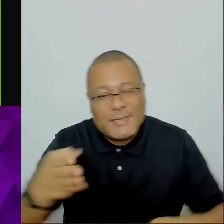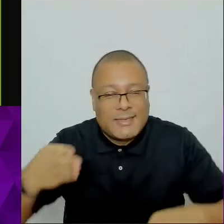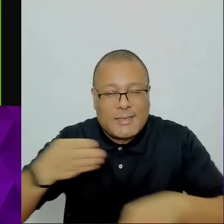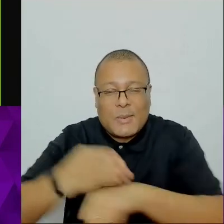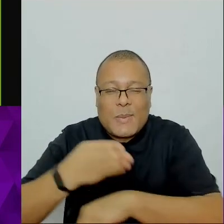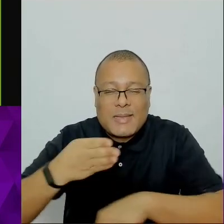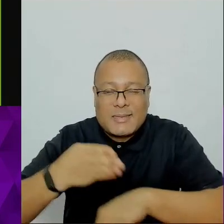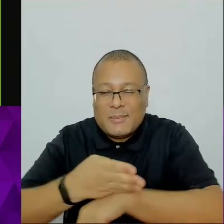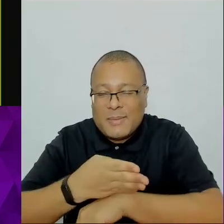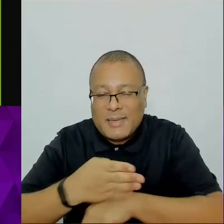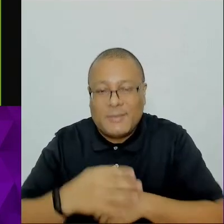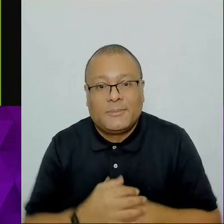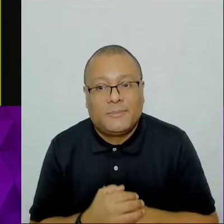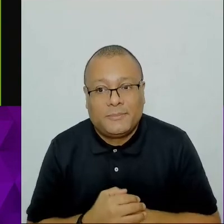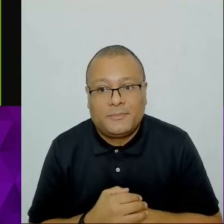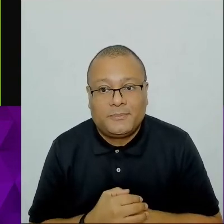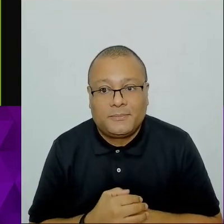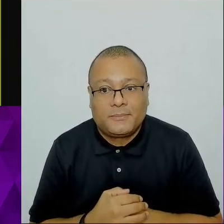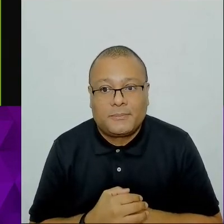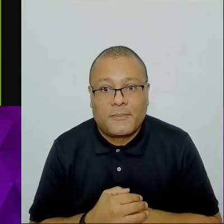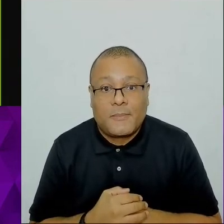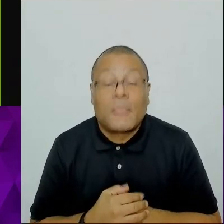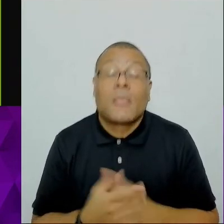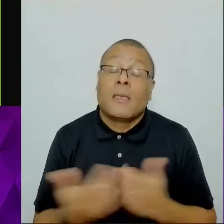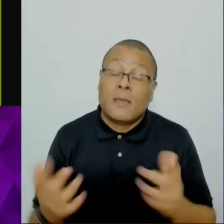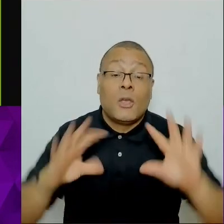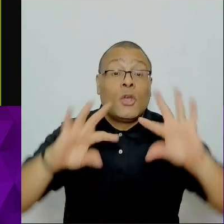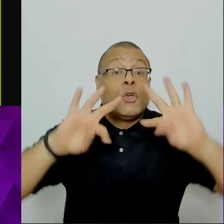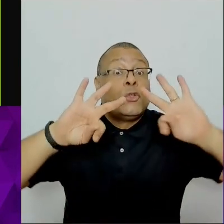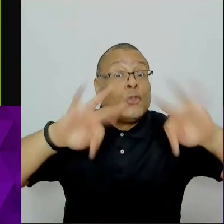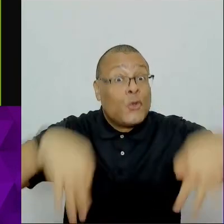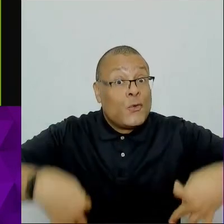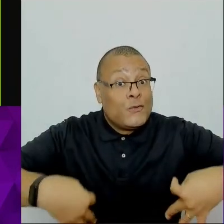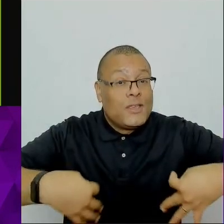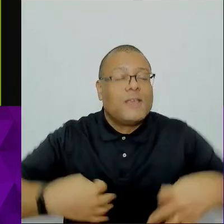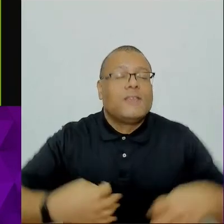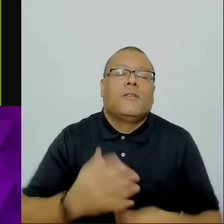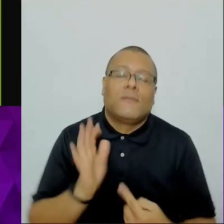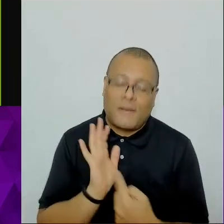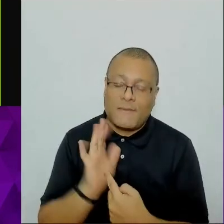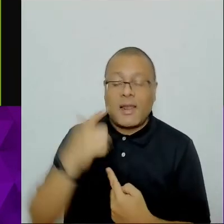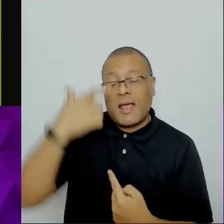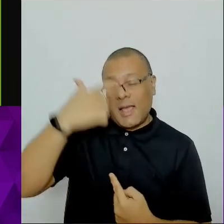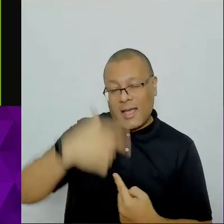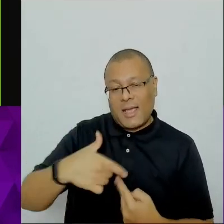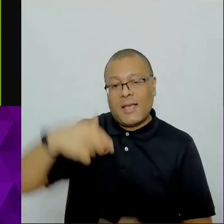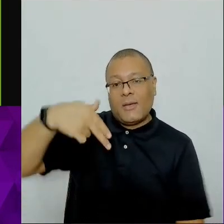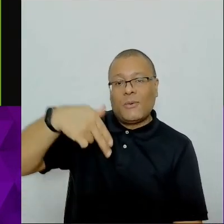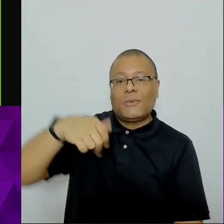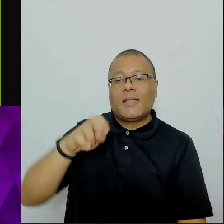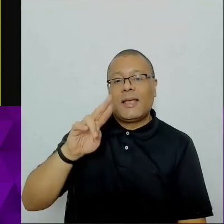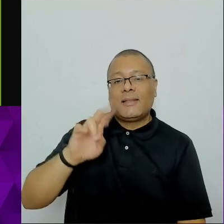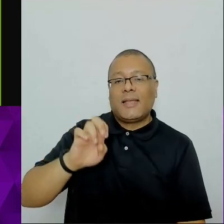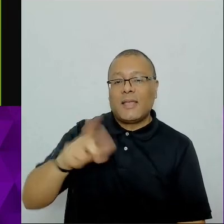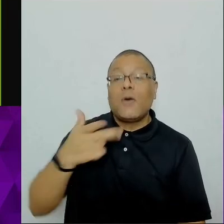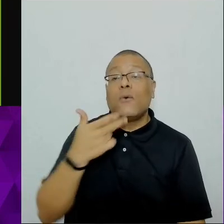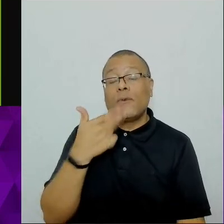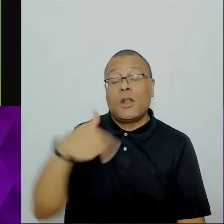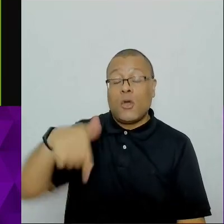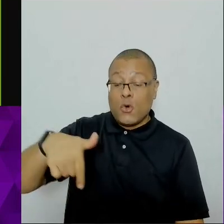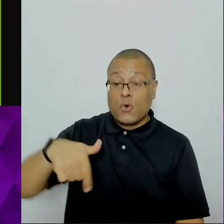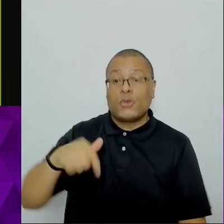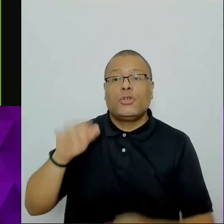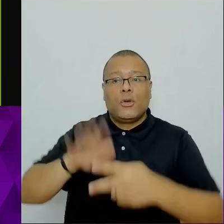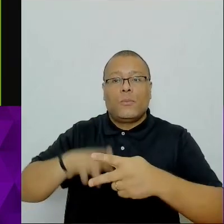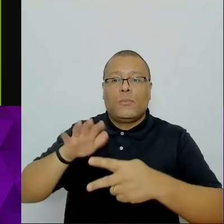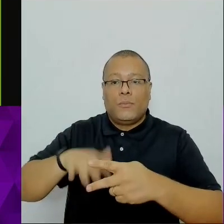da trilha. A gente deixa para o final, então, para a gente se apresentar. Como o Nathaniel disse lá no início, né? Hoje eu sou